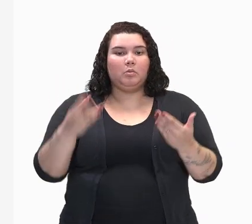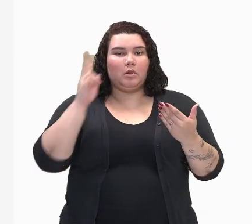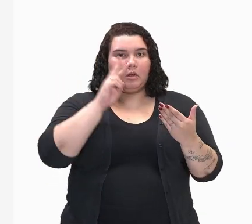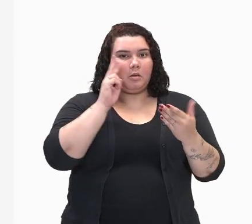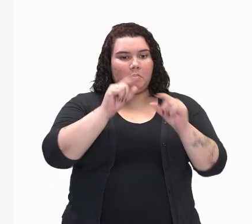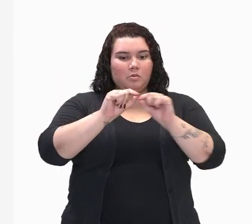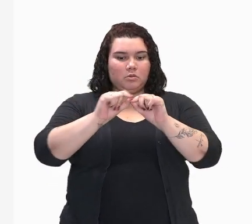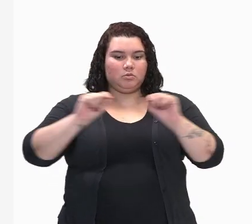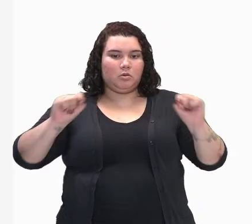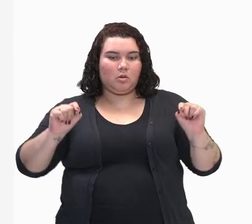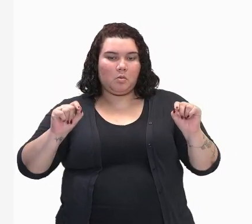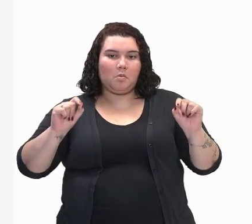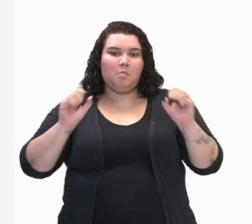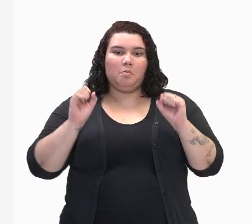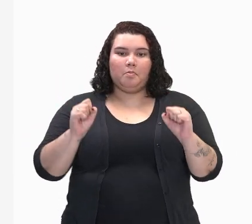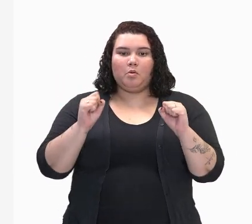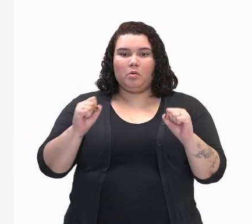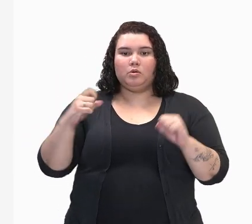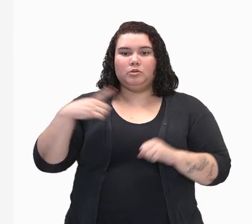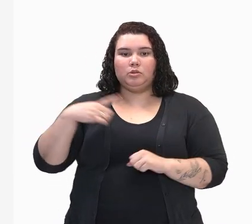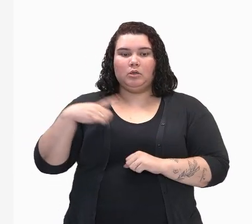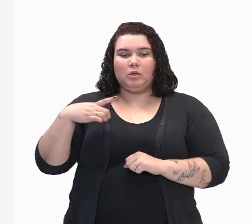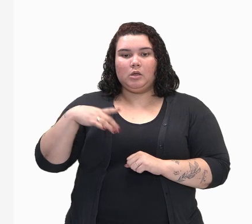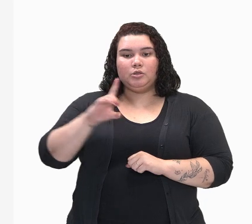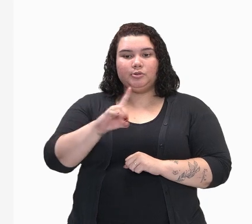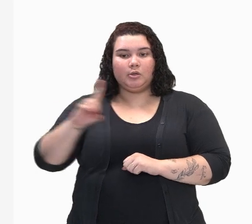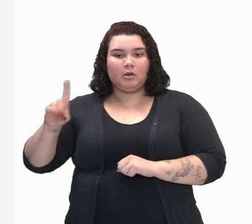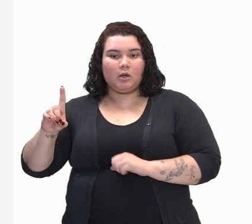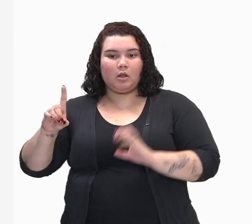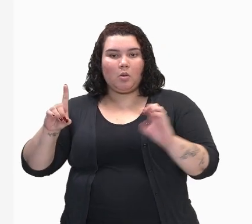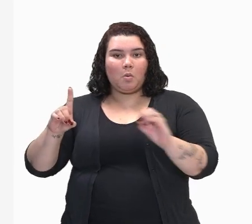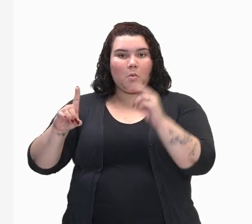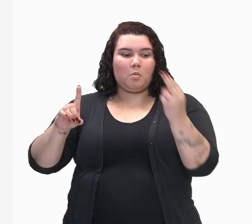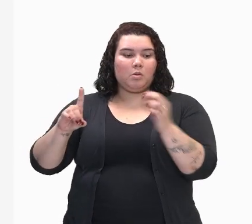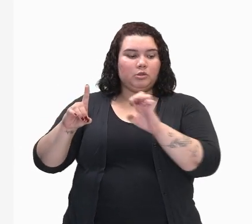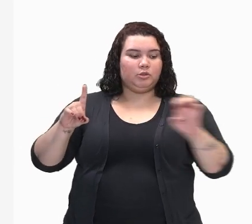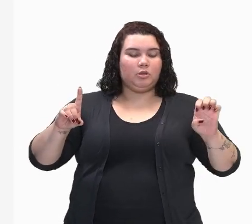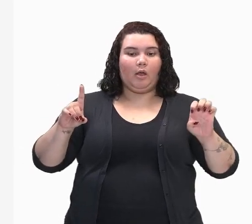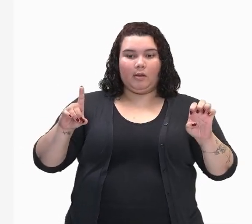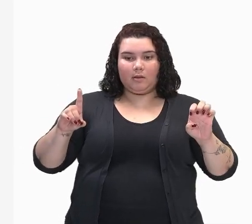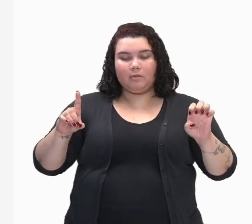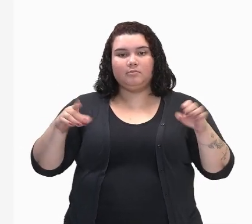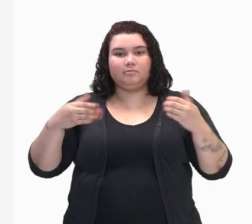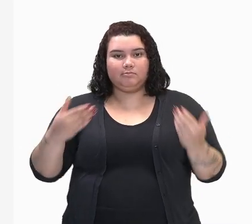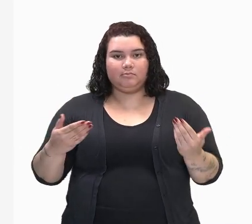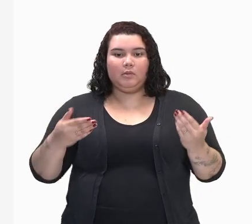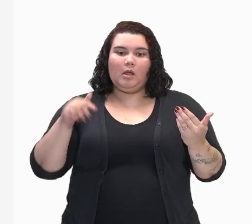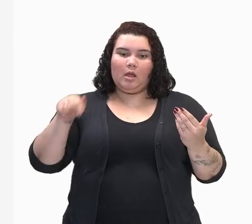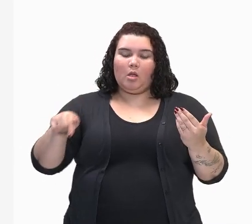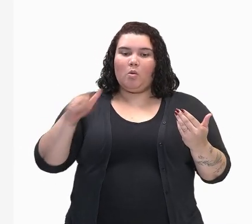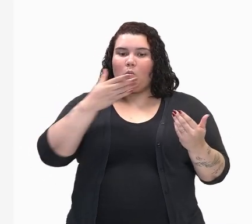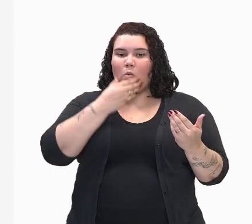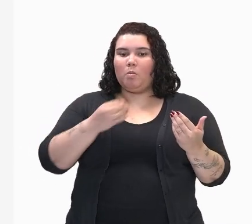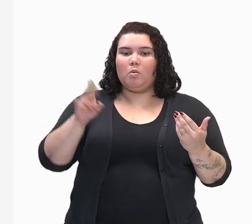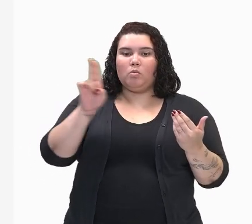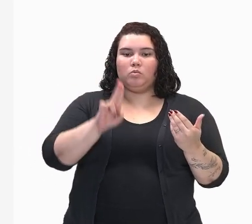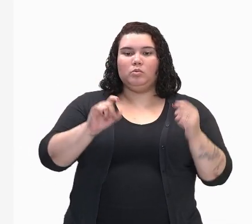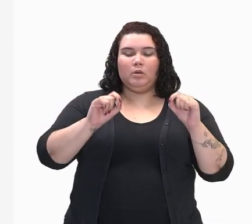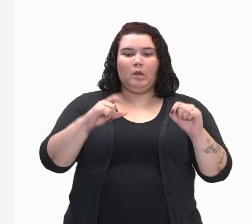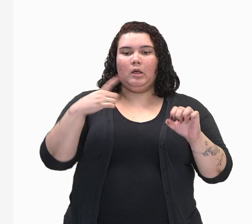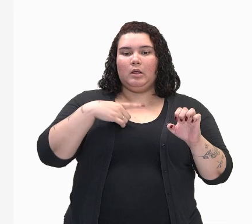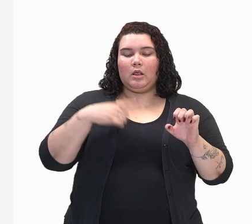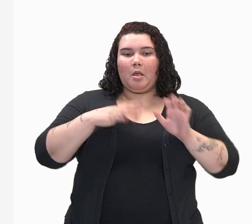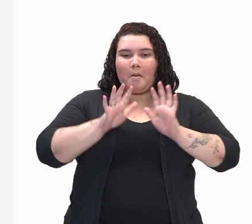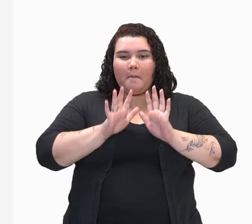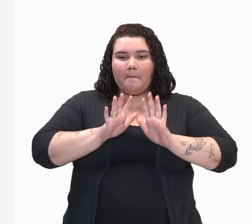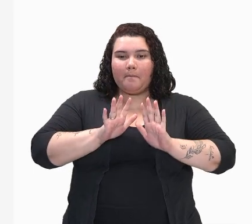diferentes. Pode ser da direita para a esquerda ou da esquerda para a direita. E nesse caso ele está com o sentido da direita para a esquerda. Então